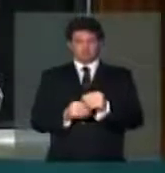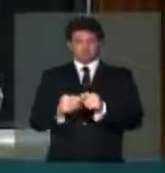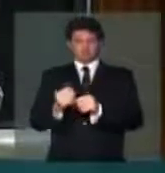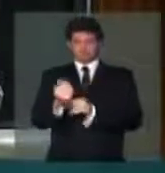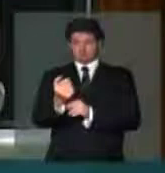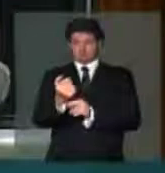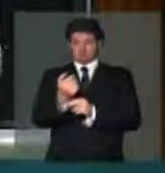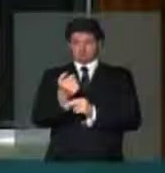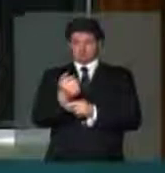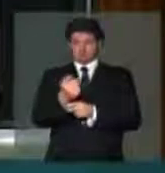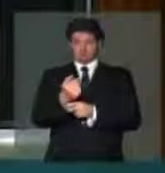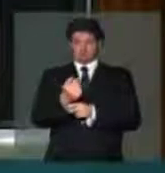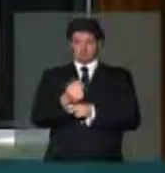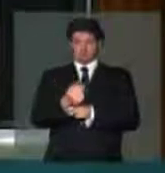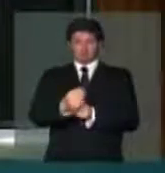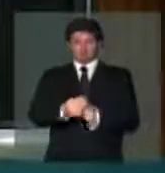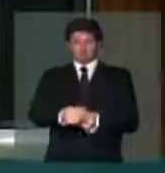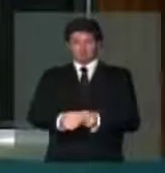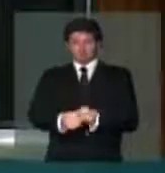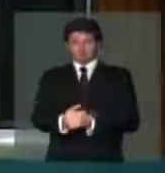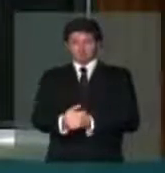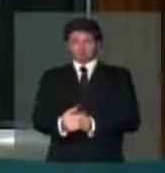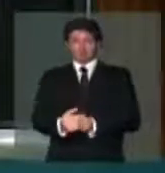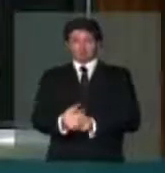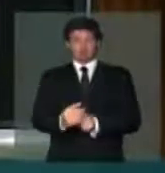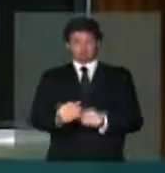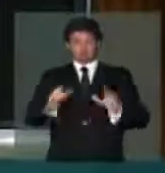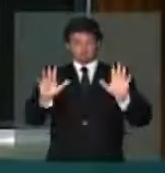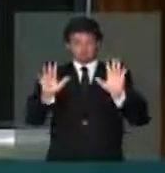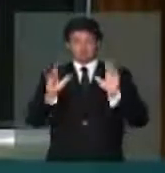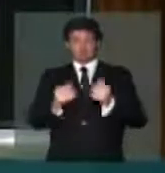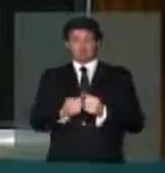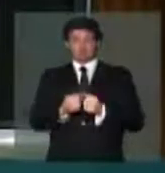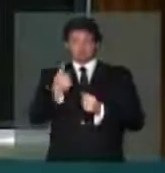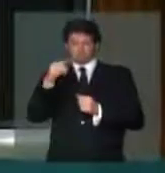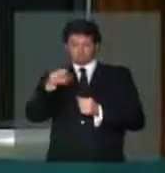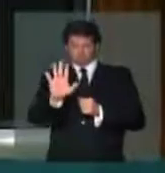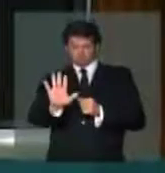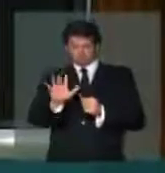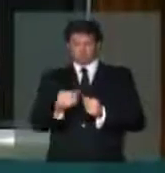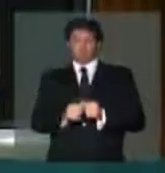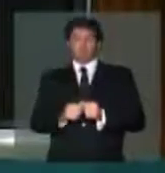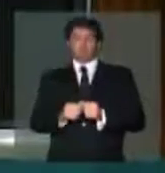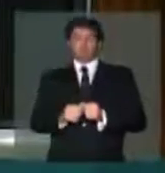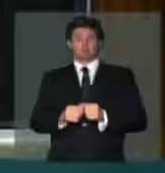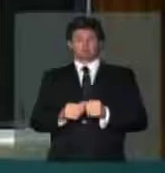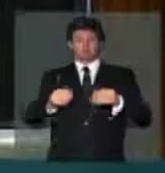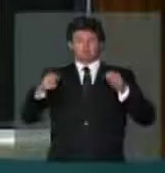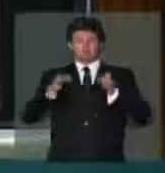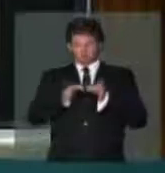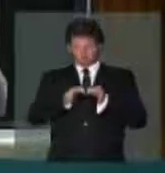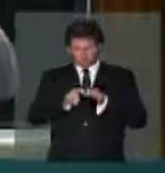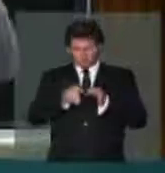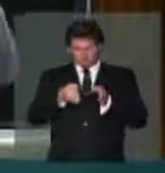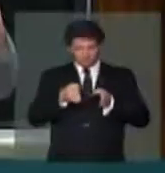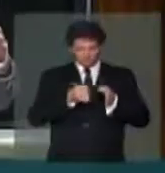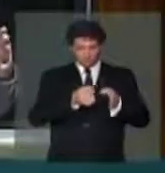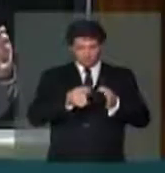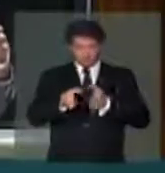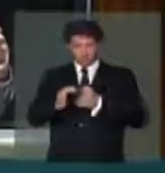dois eixos, viu, Mauro? Presta atenção, um minutozinho antes de falar. Dois eixos estão